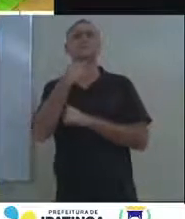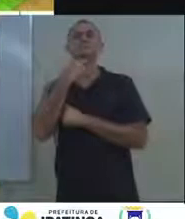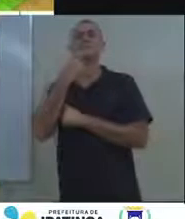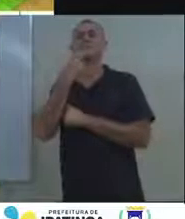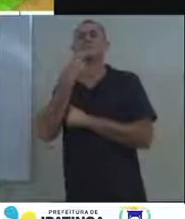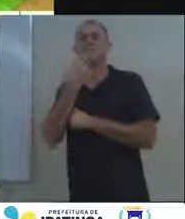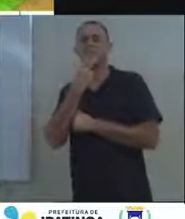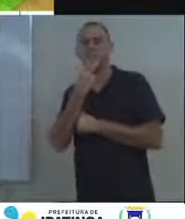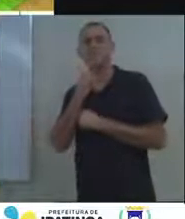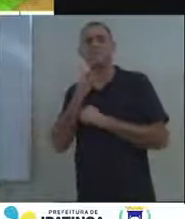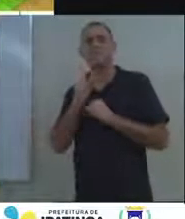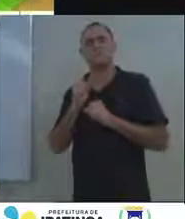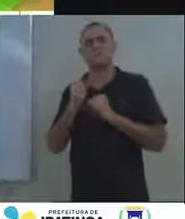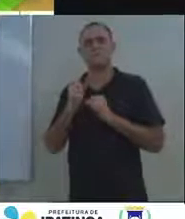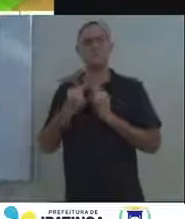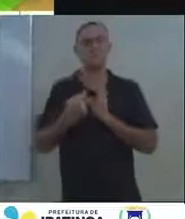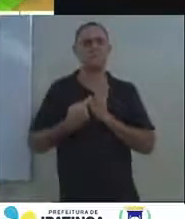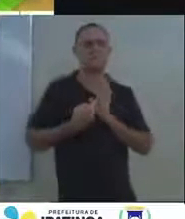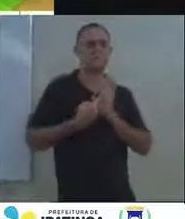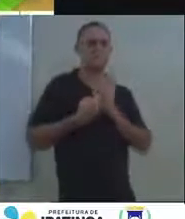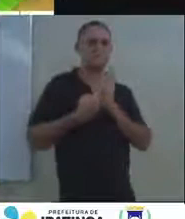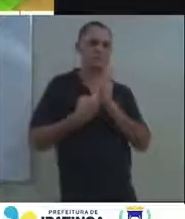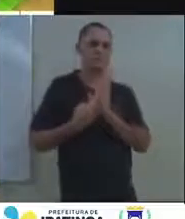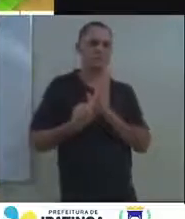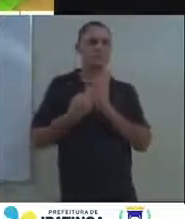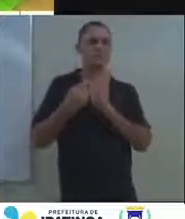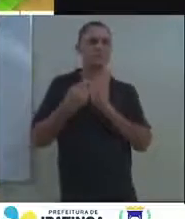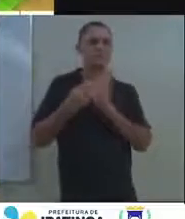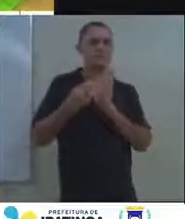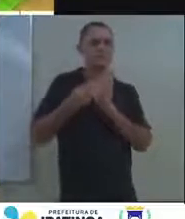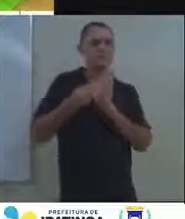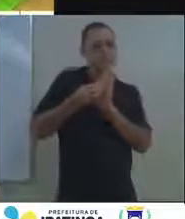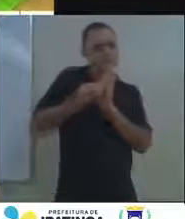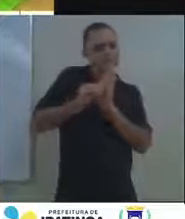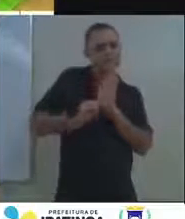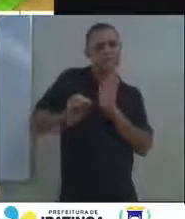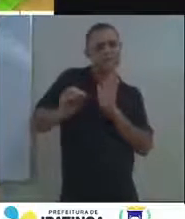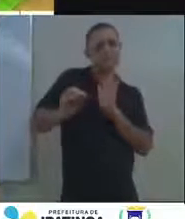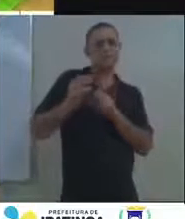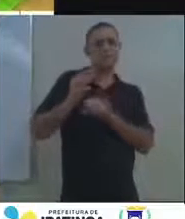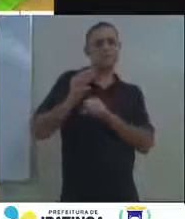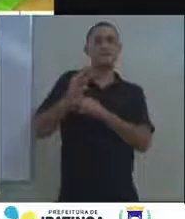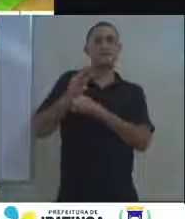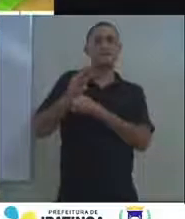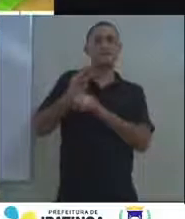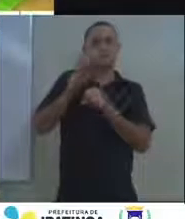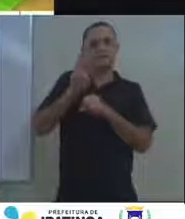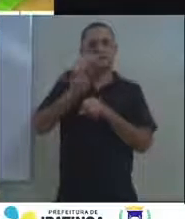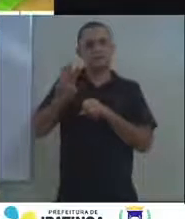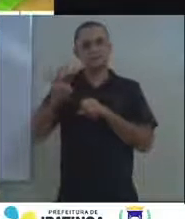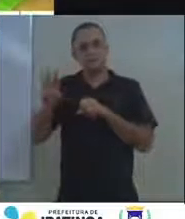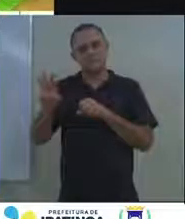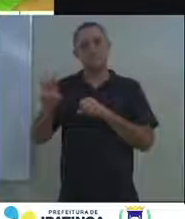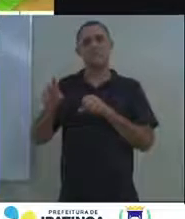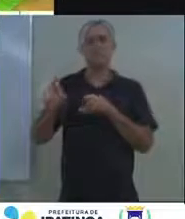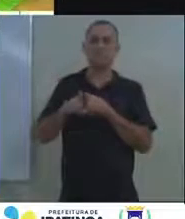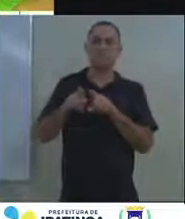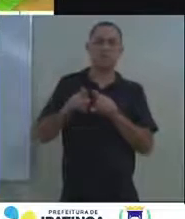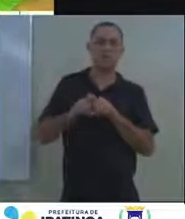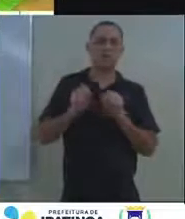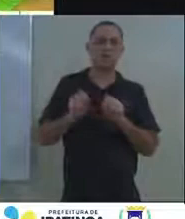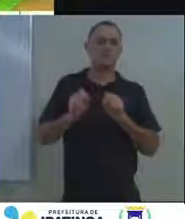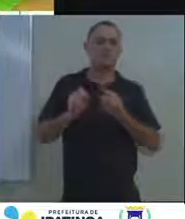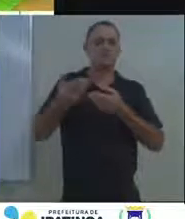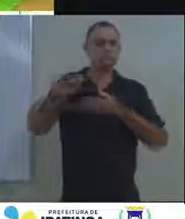algumas especificações, enviar para vocês, eu vou deixar meu e-mail no final, Então, se alguém quiser me mandar um e-mail, manda